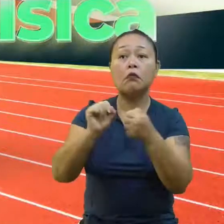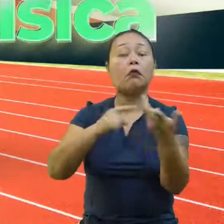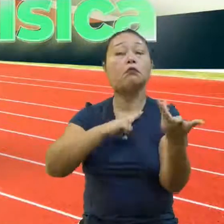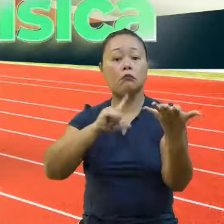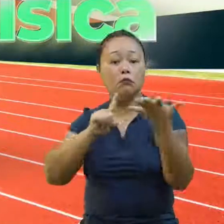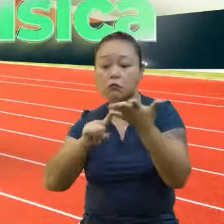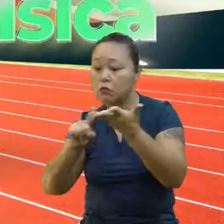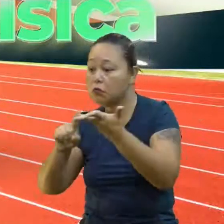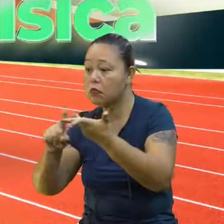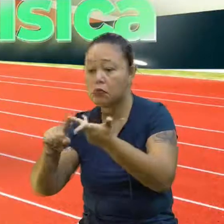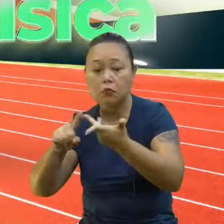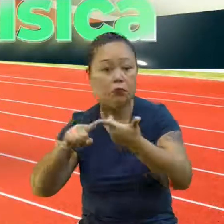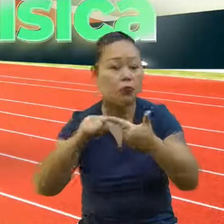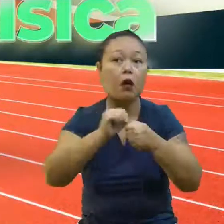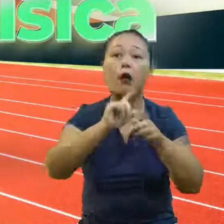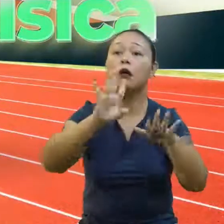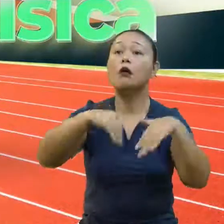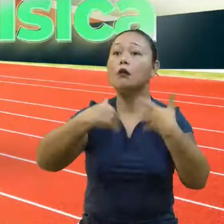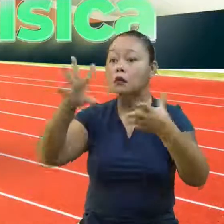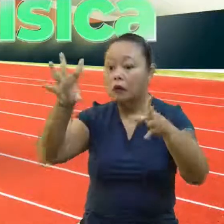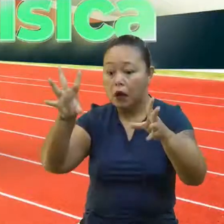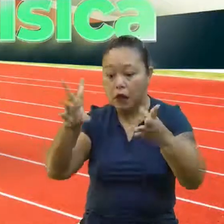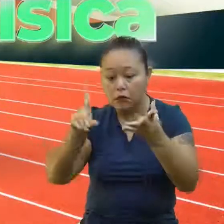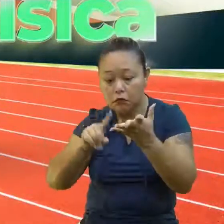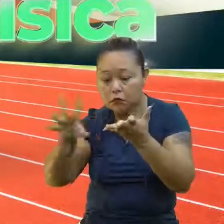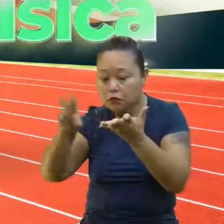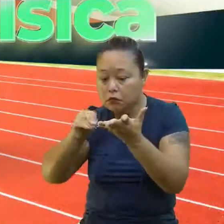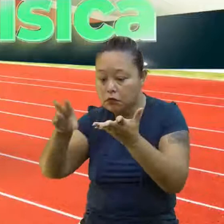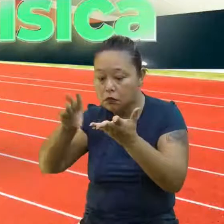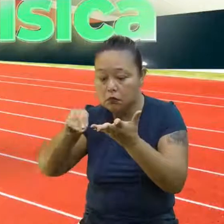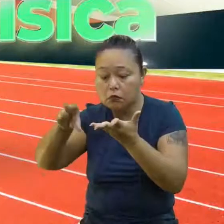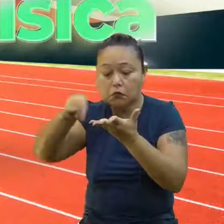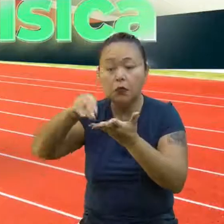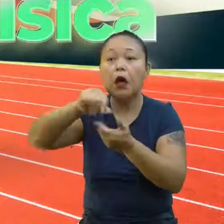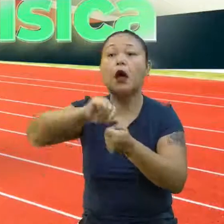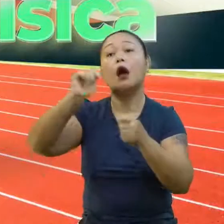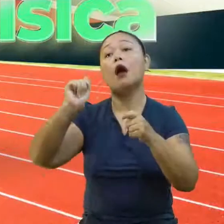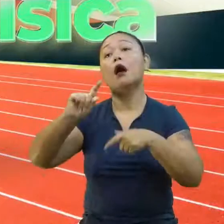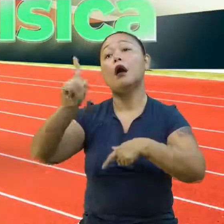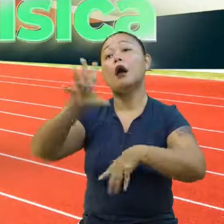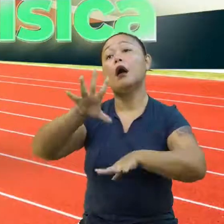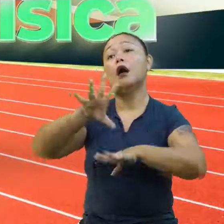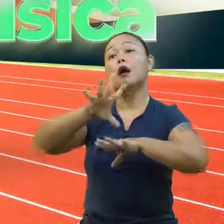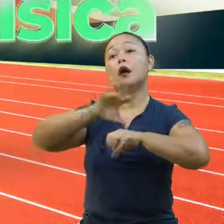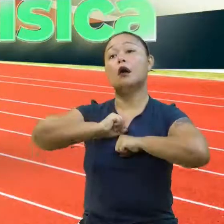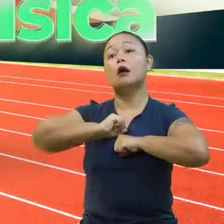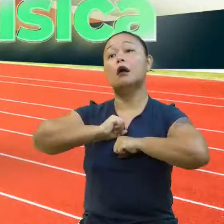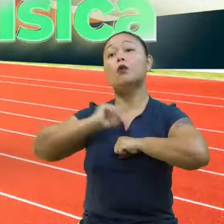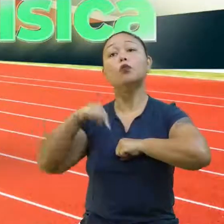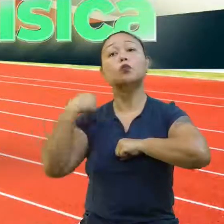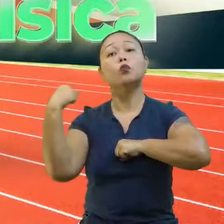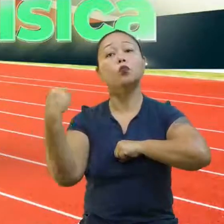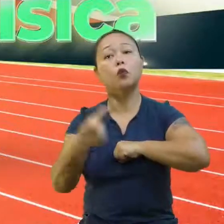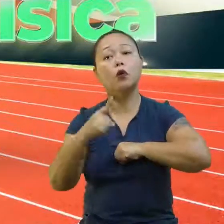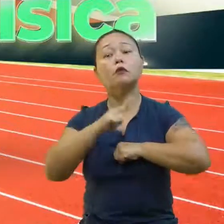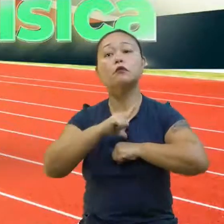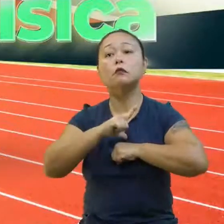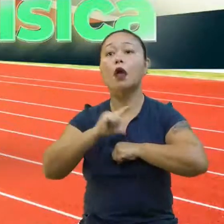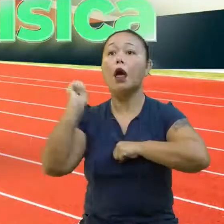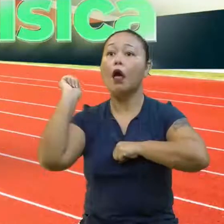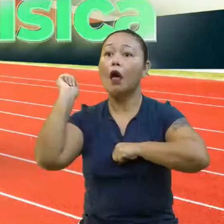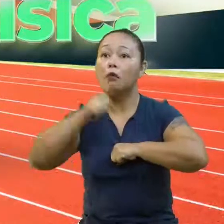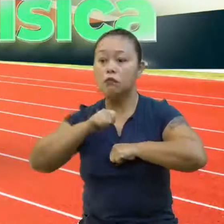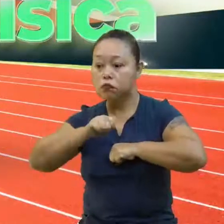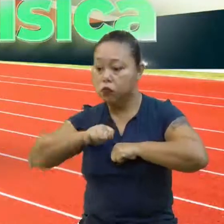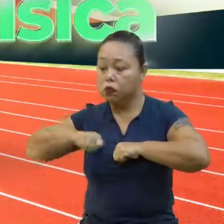fatores que foram contribuindo para que a gente tivesse aí um quadro epidemiológico de doenças